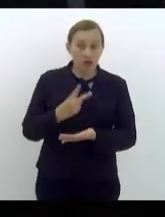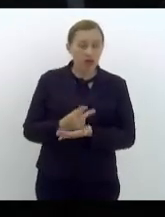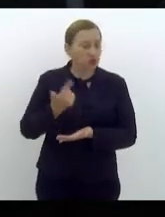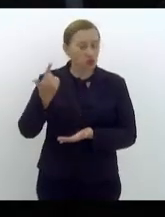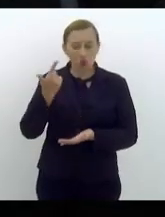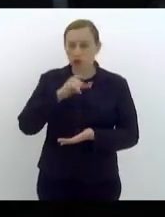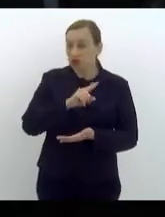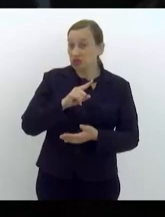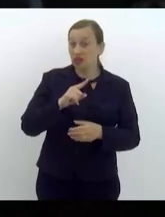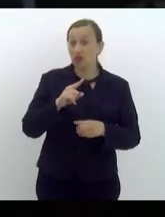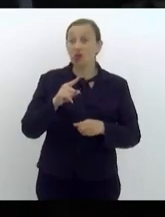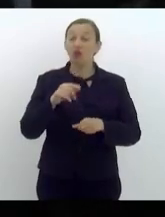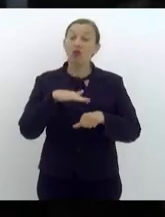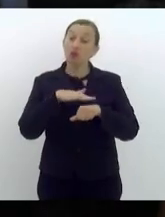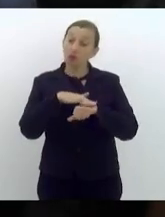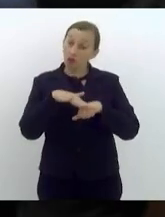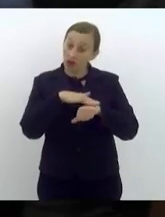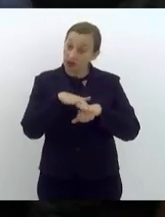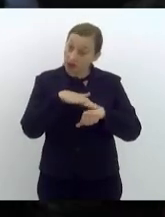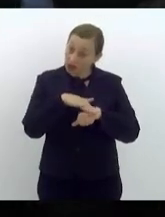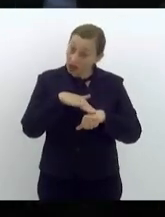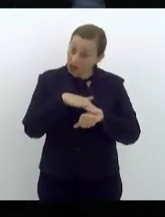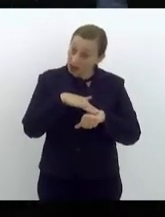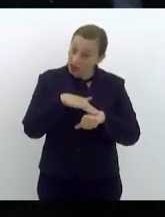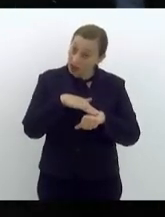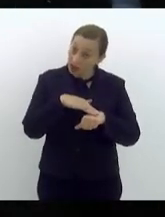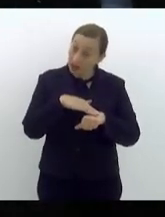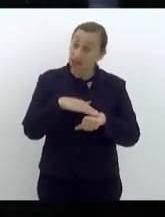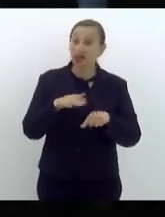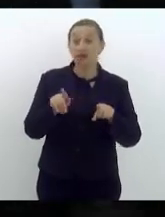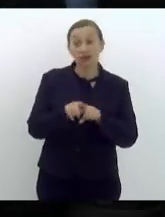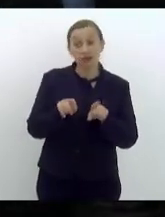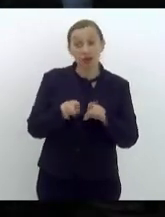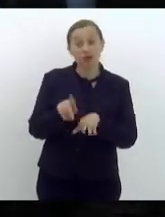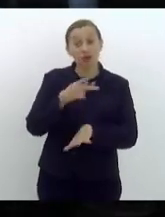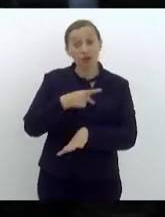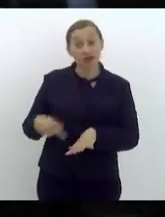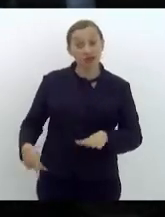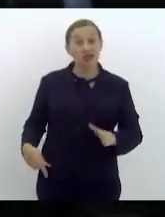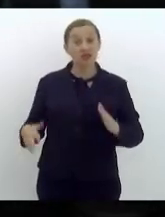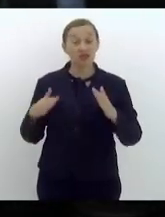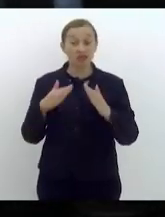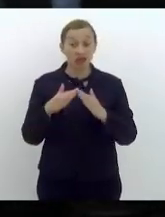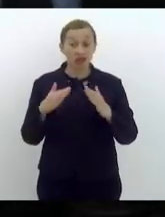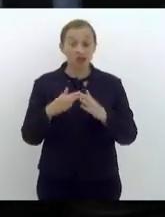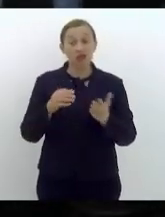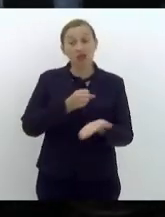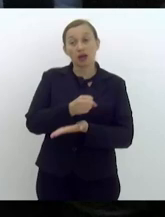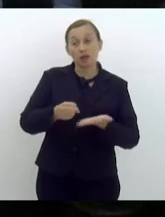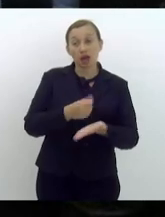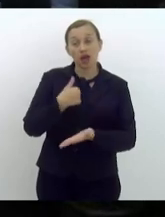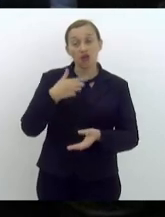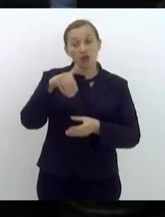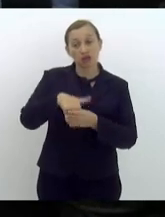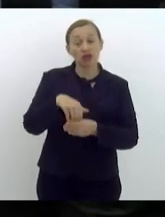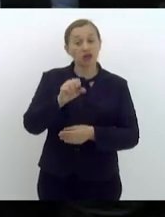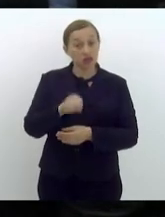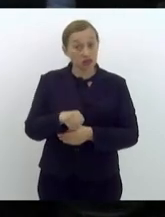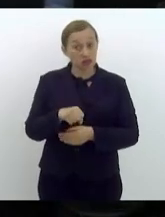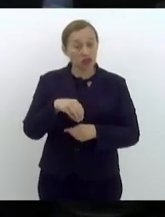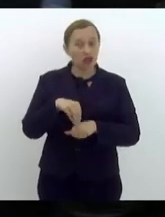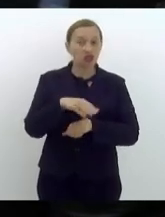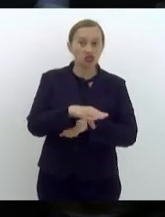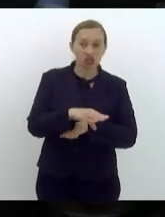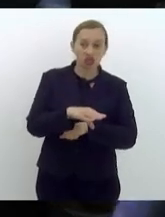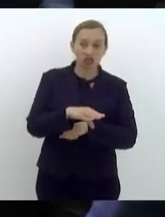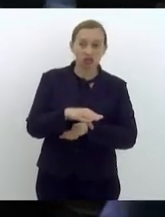falar muito com o governo e, por vezes, também com a presidência dessa casa, por ser da base, eu vou votar favorável à